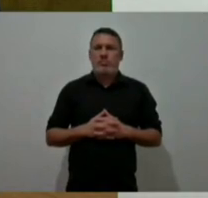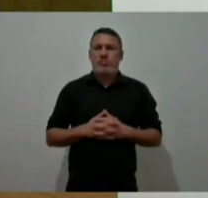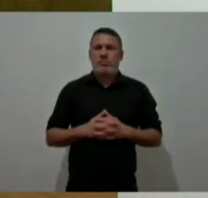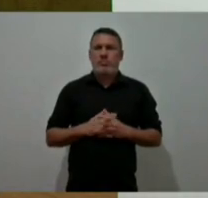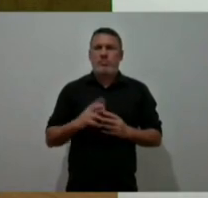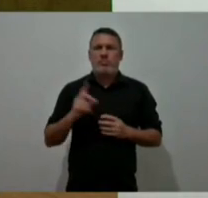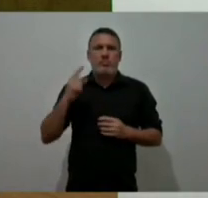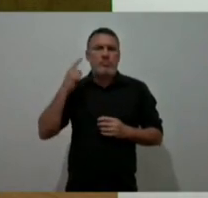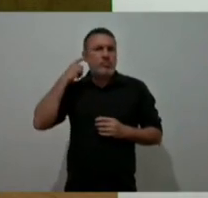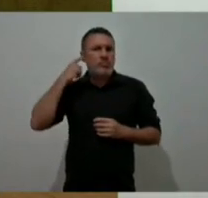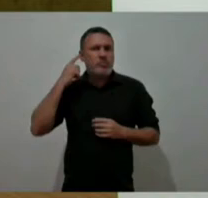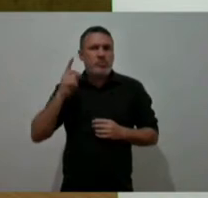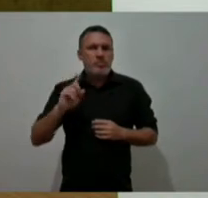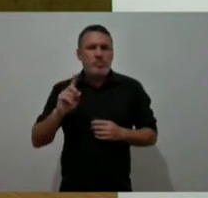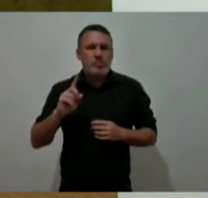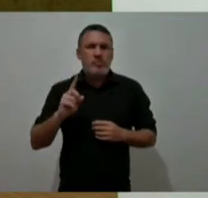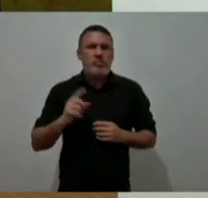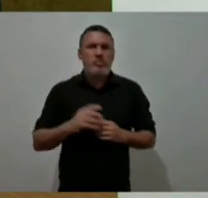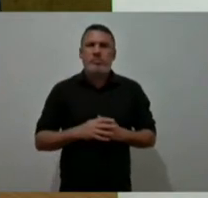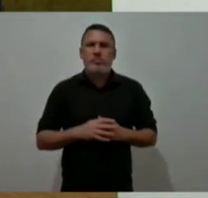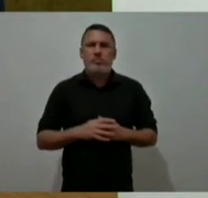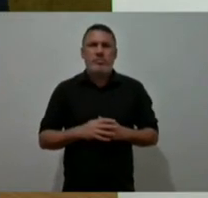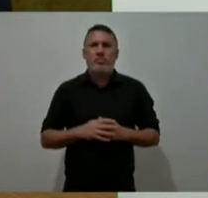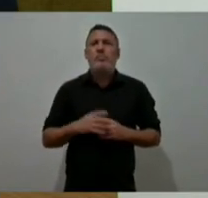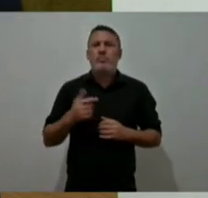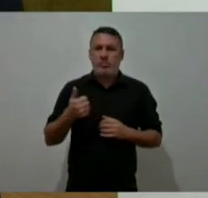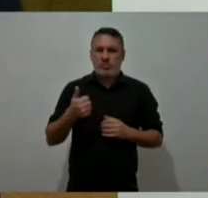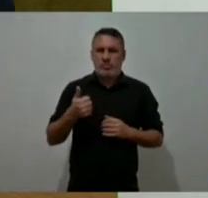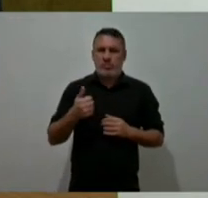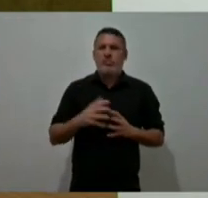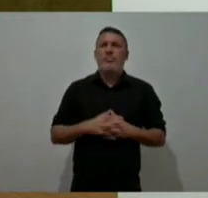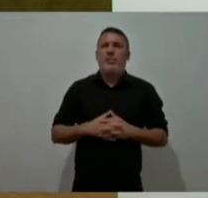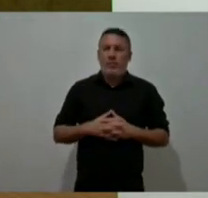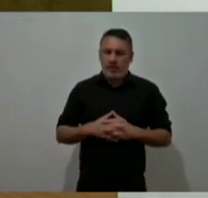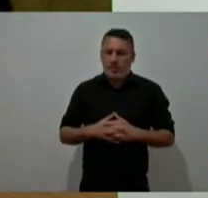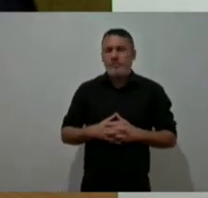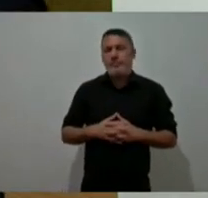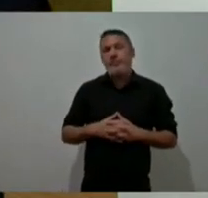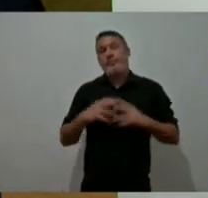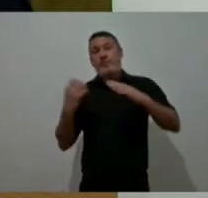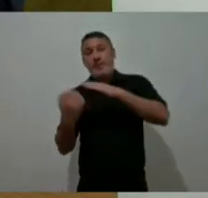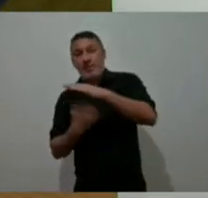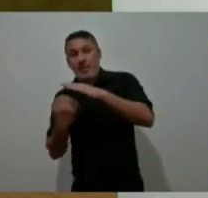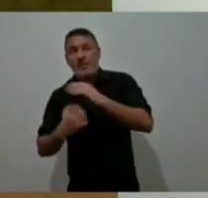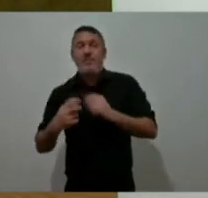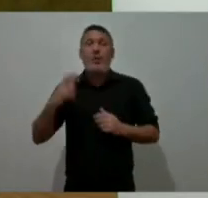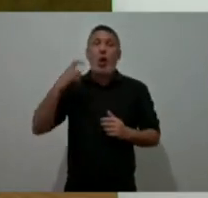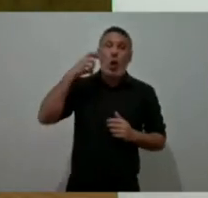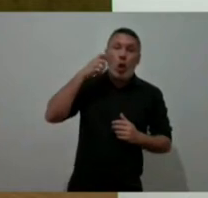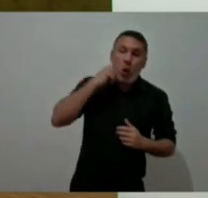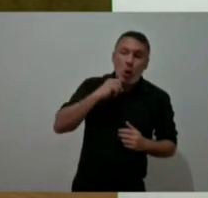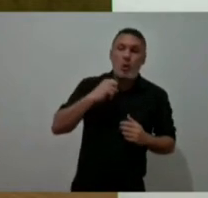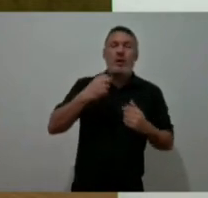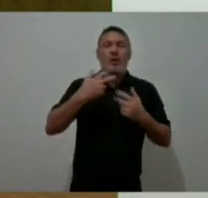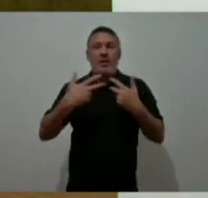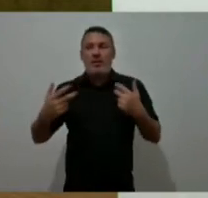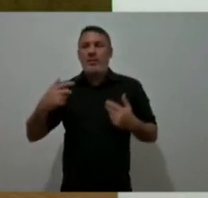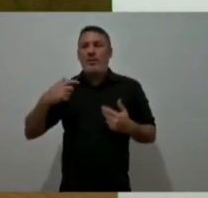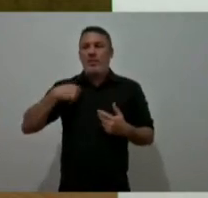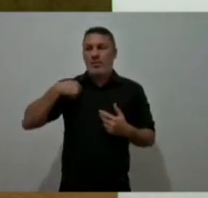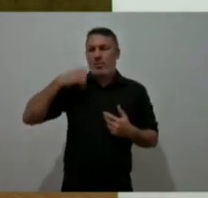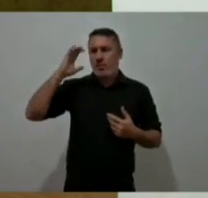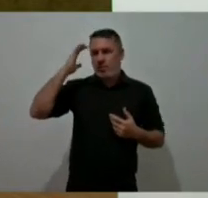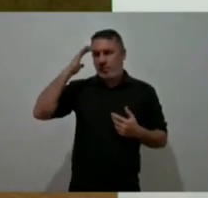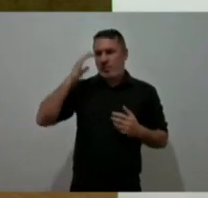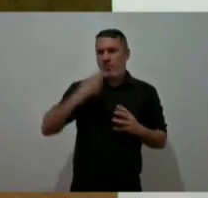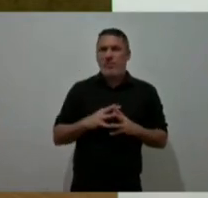Estou sem áudio. Essa empresa está lucrando, né? Eu queria que você, que é um analista de fundos... Ô, Frezeiro, não estava seu áudio,